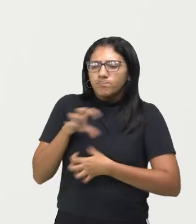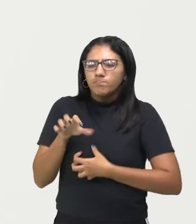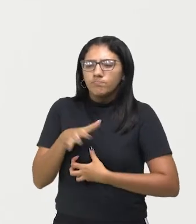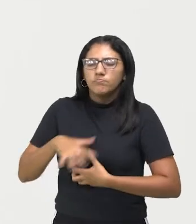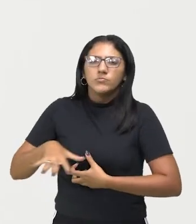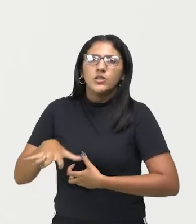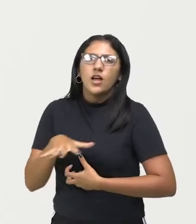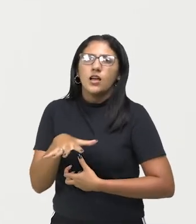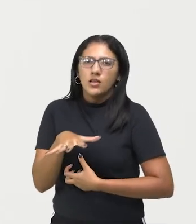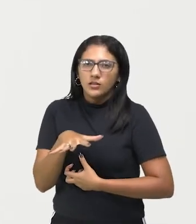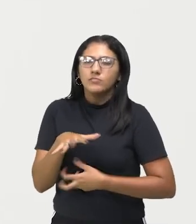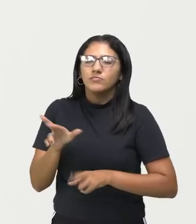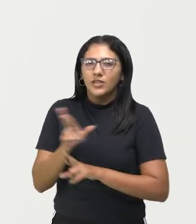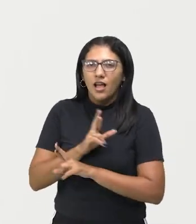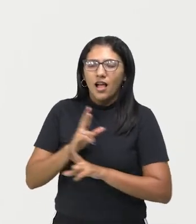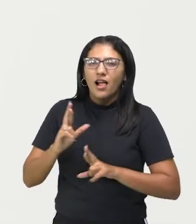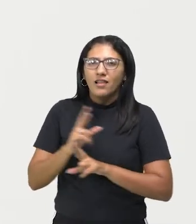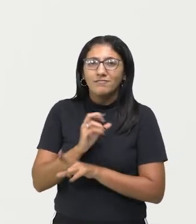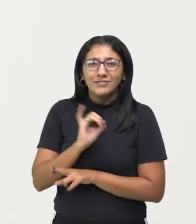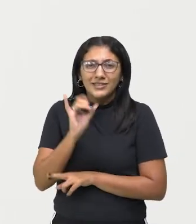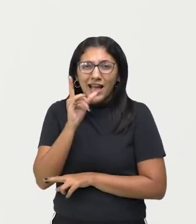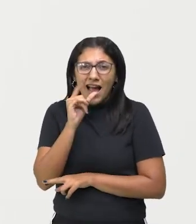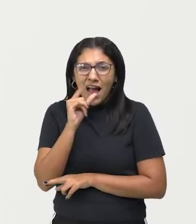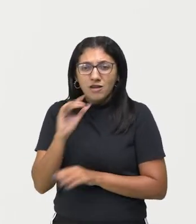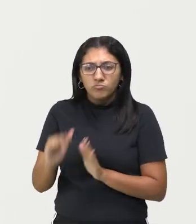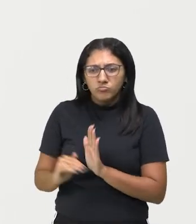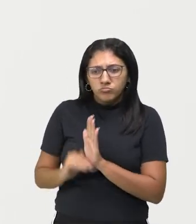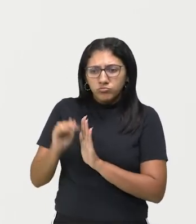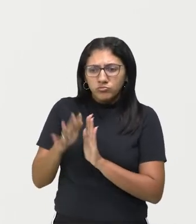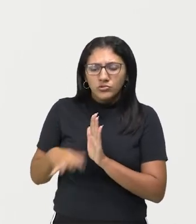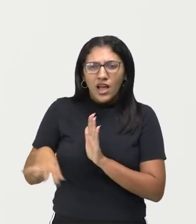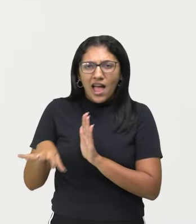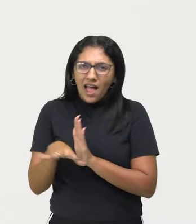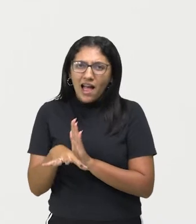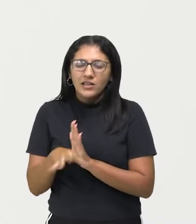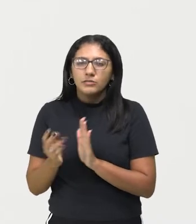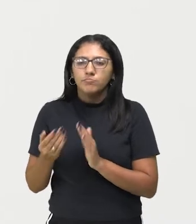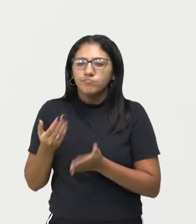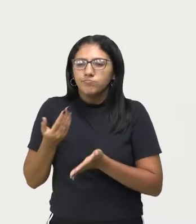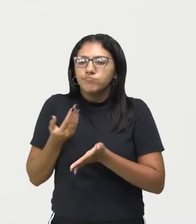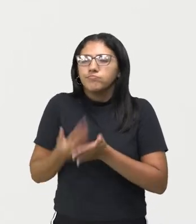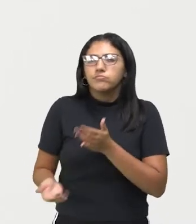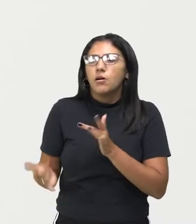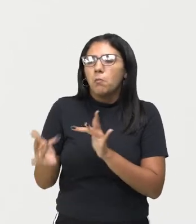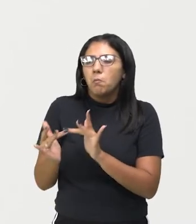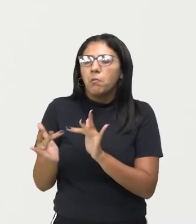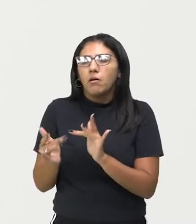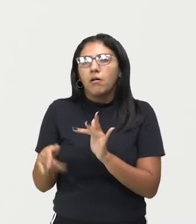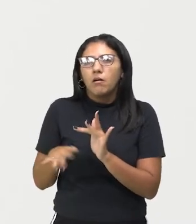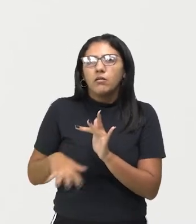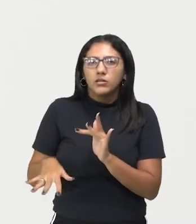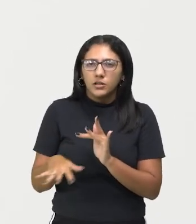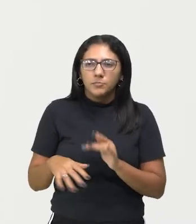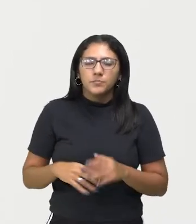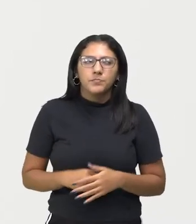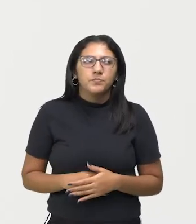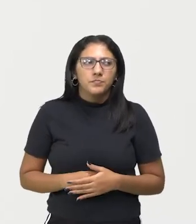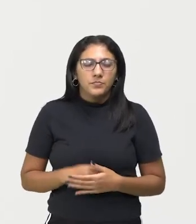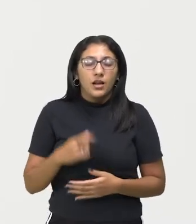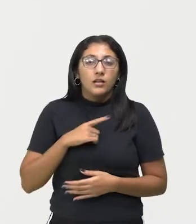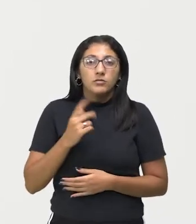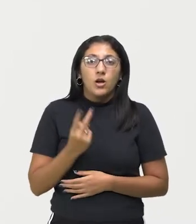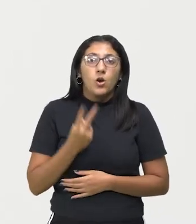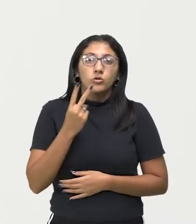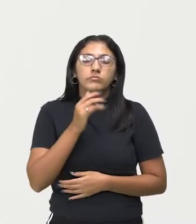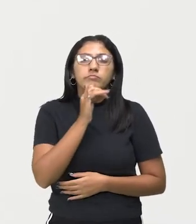território. Com a inundação de uma grande área, eles acabam perdendo esse contato com aquela região. E aí a gente tem dois exemplos de